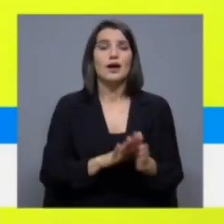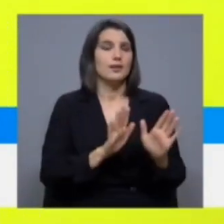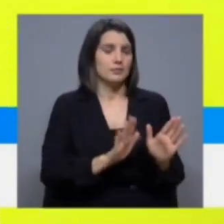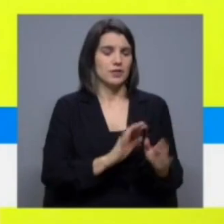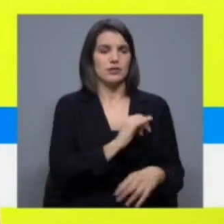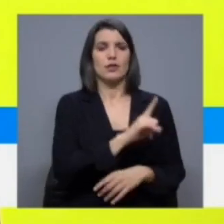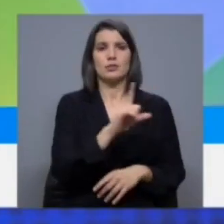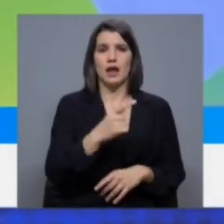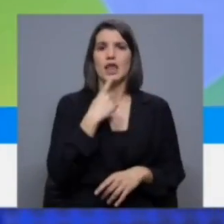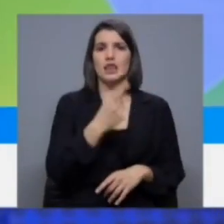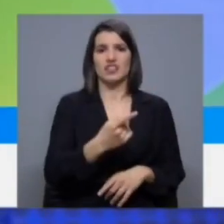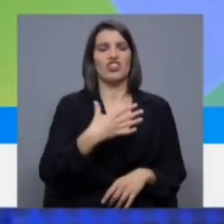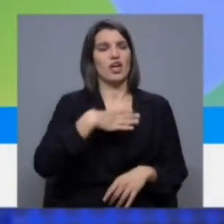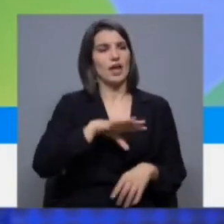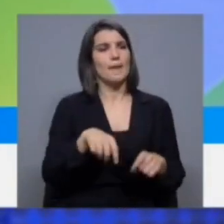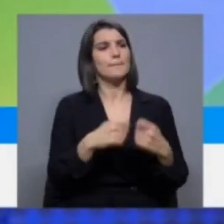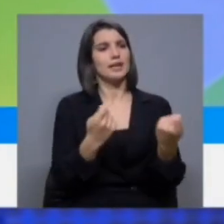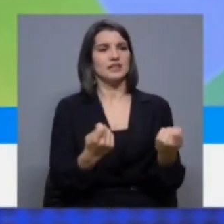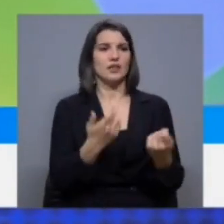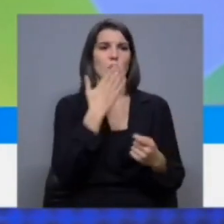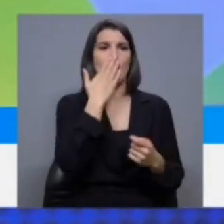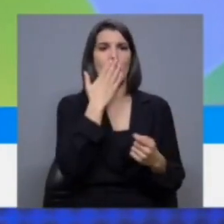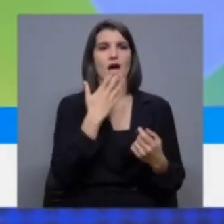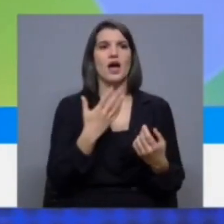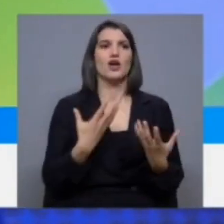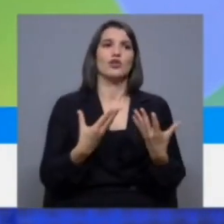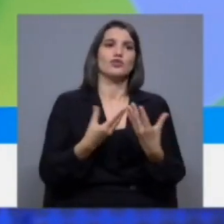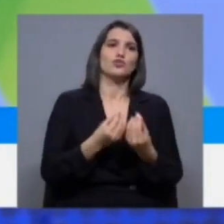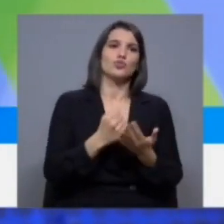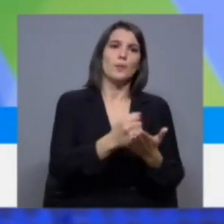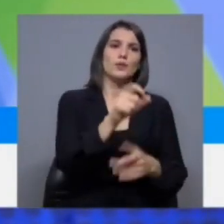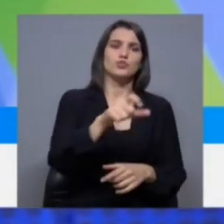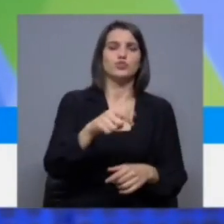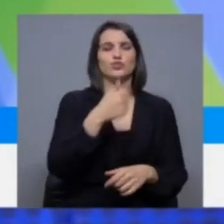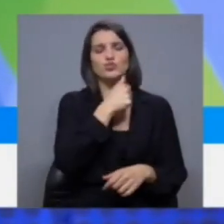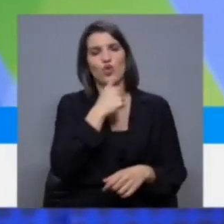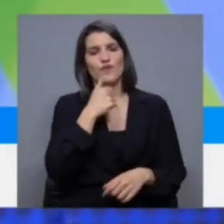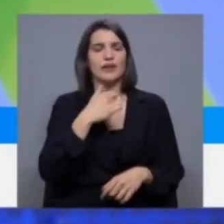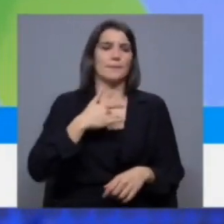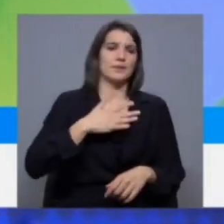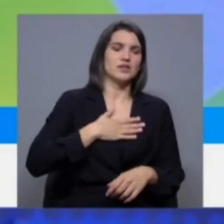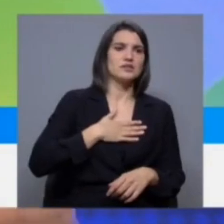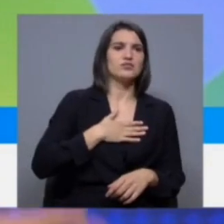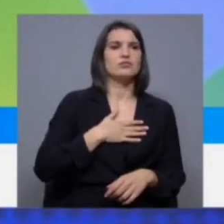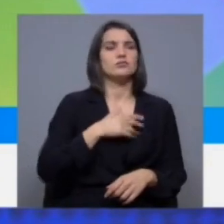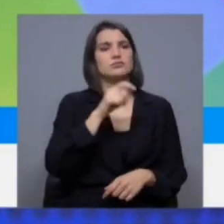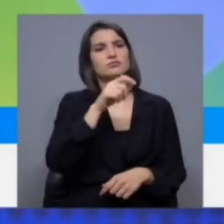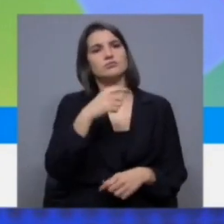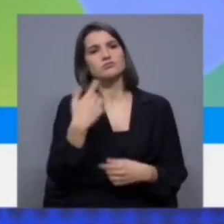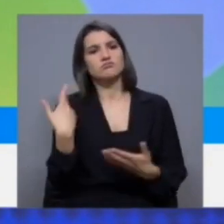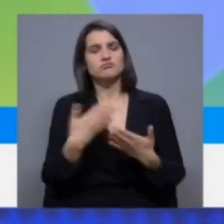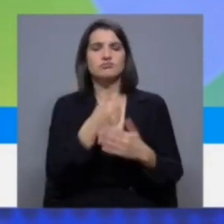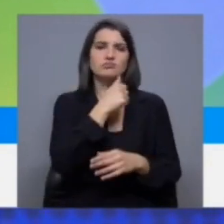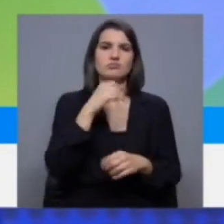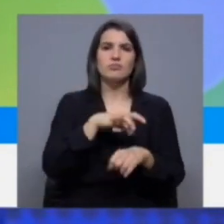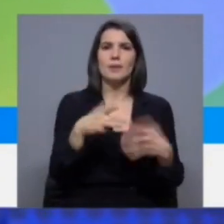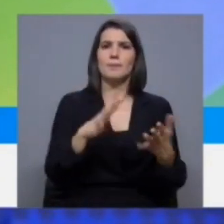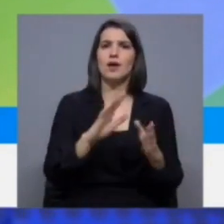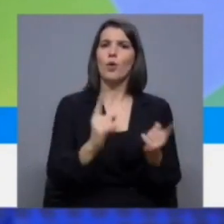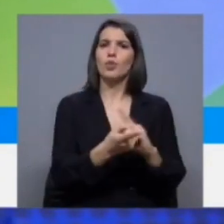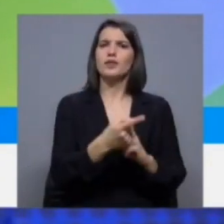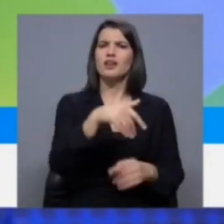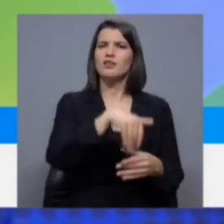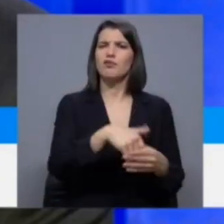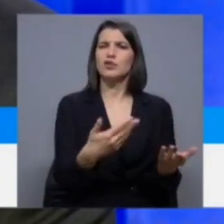significa que a gente legal diz que quer ser um partido supostamente ao lado dos que mais sofrem do sempre a ISO Sky transcrições de mim e ao